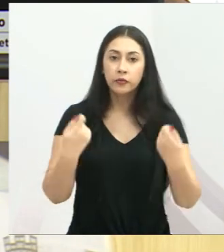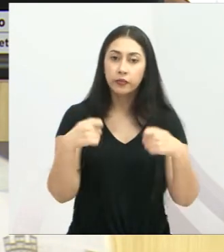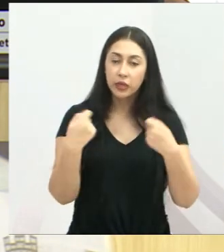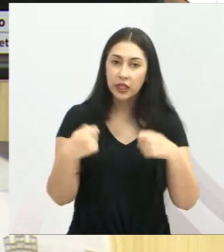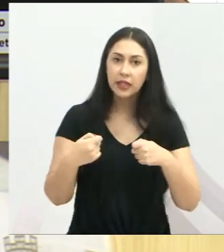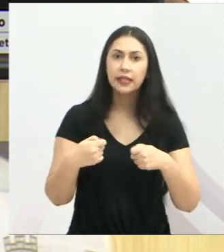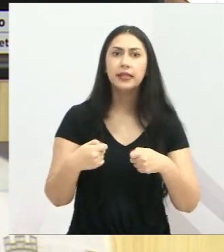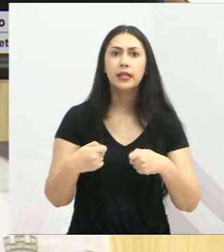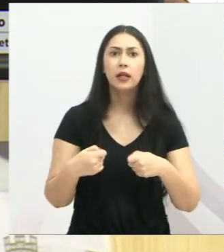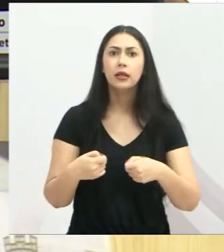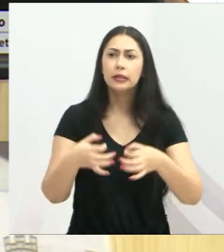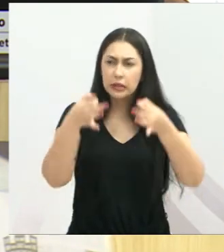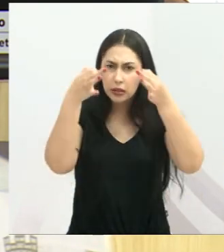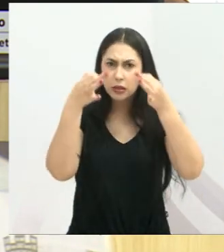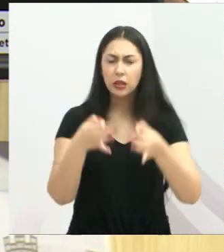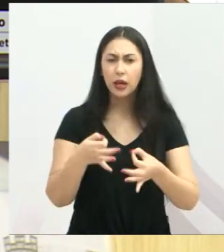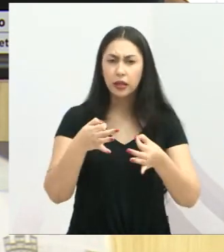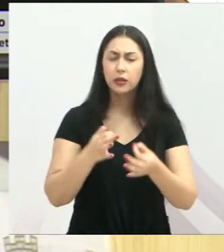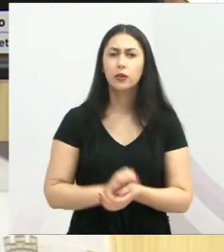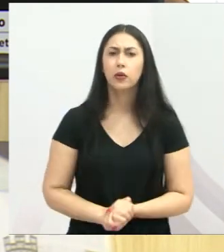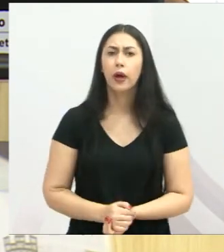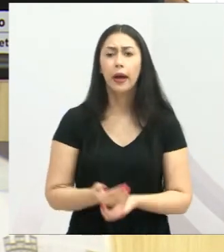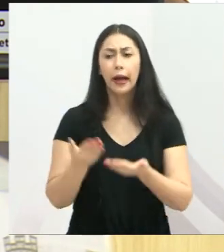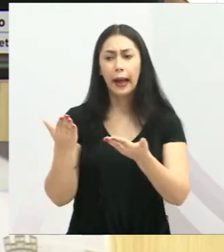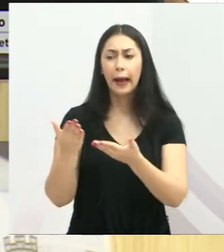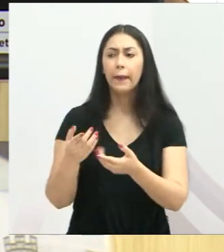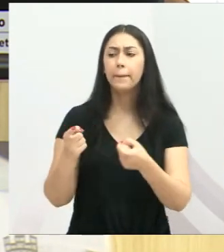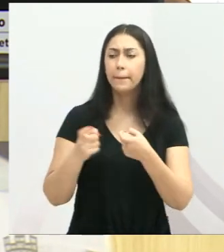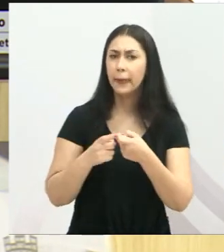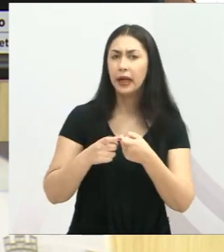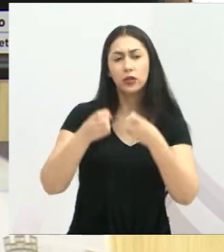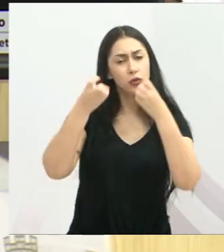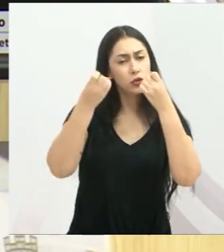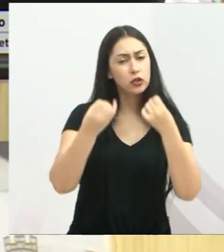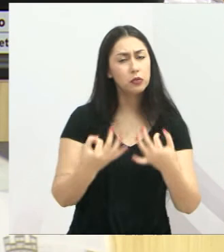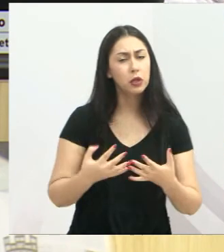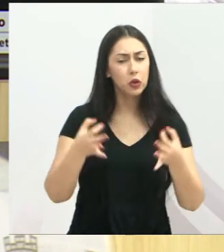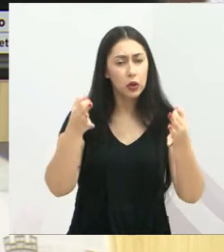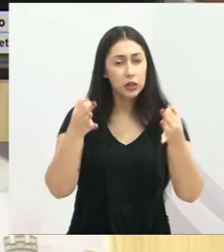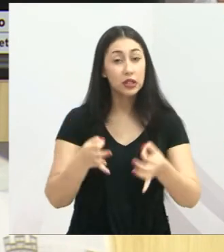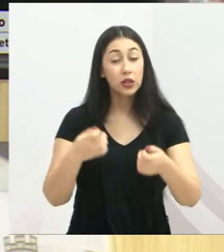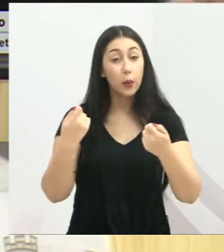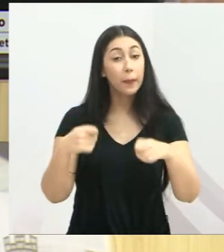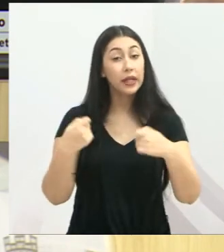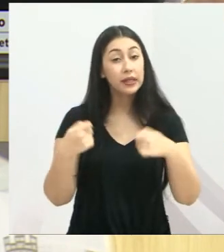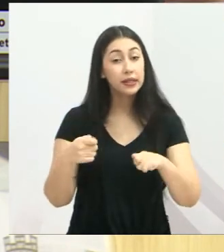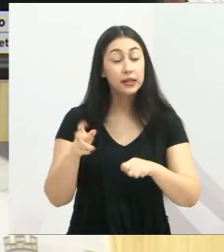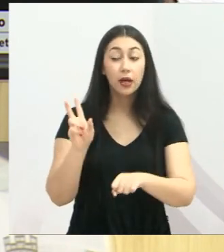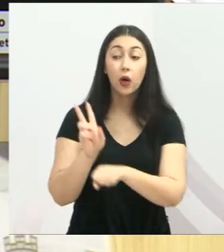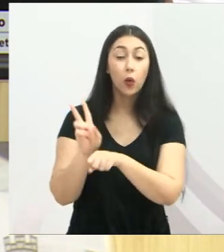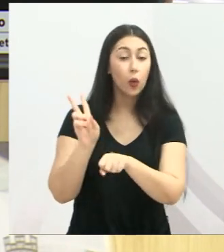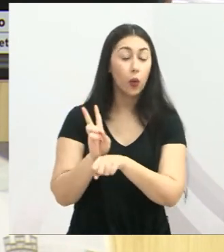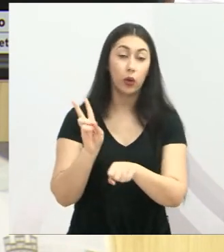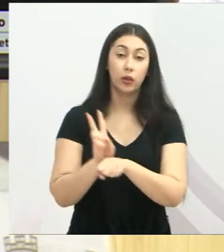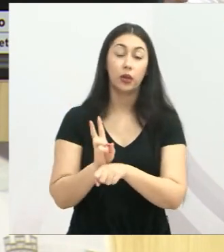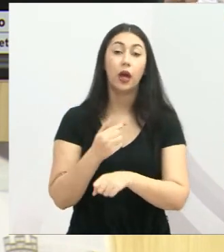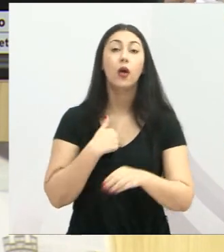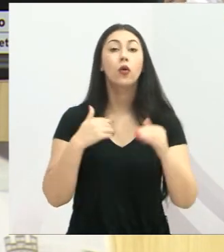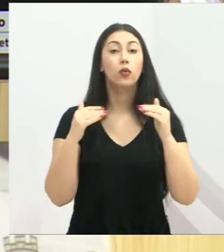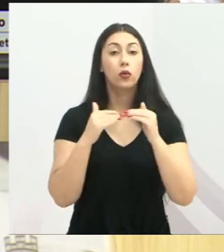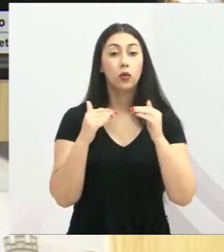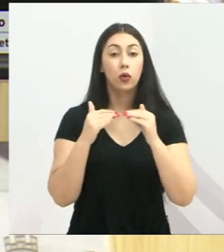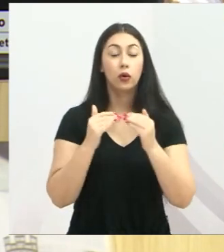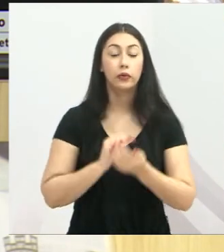forma correta. Ele, como médico, falou a pura realidade. Tem que haver a prevenção favorável ao pedido